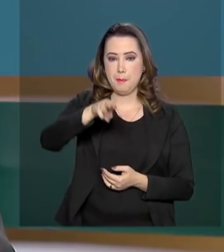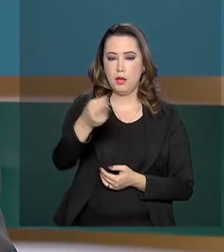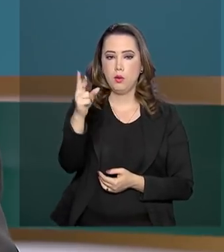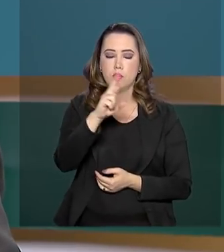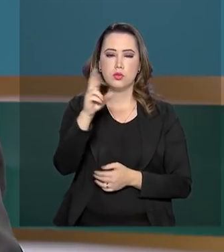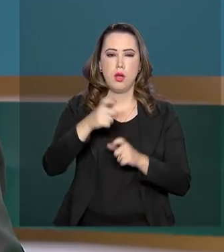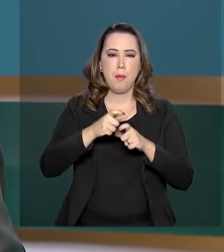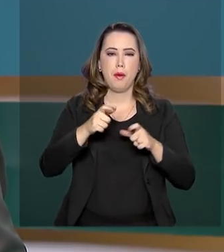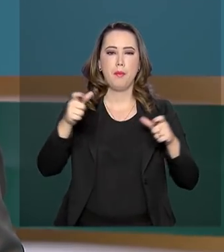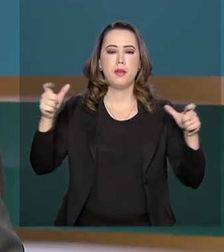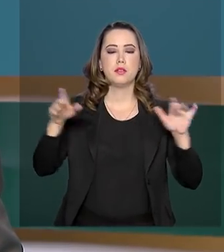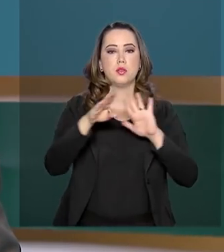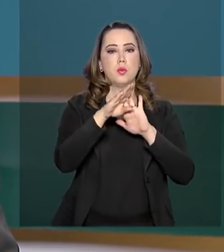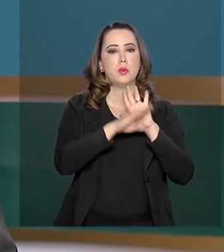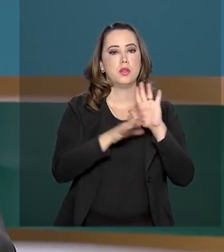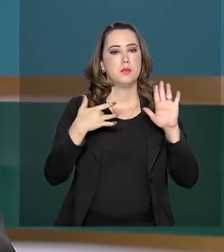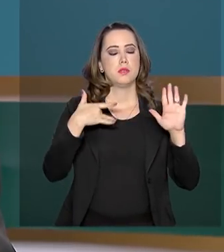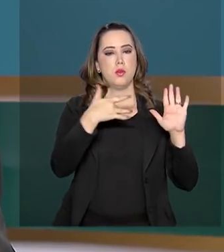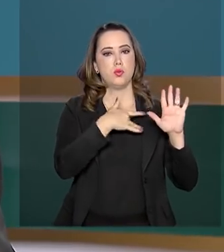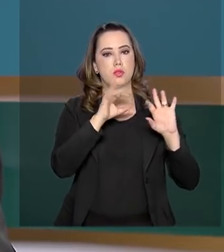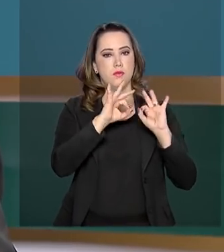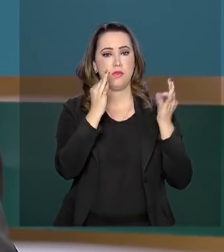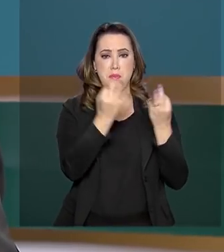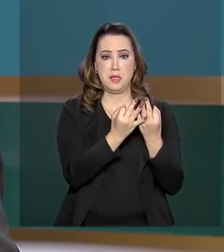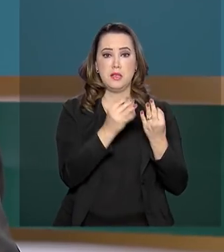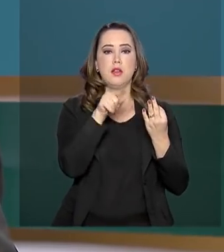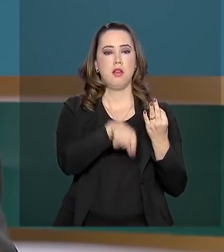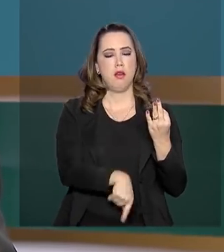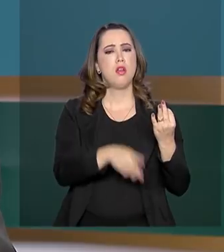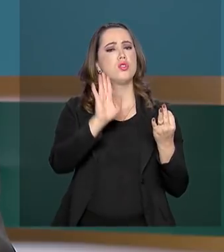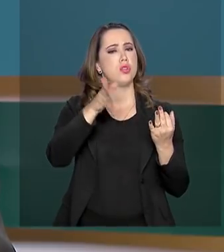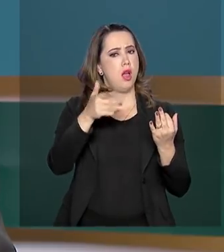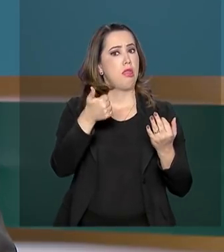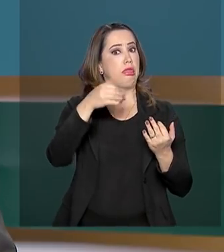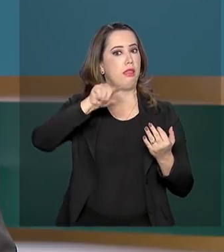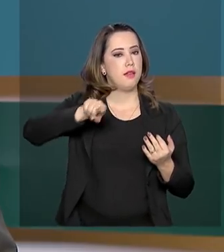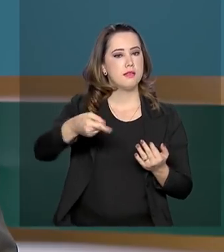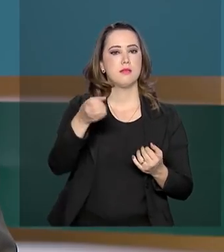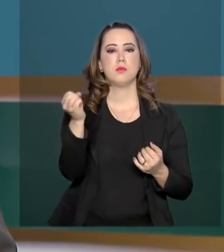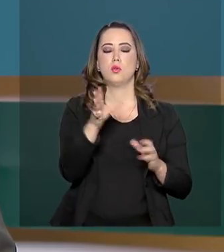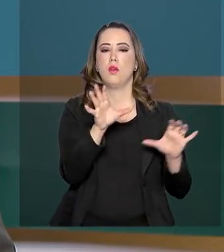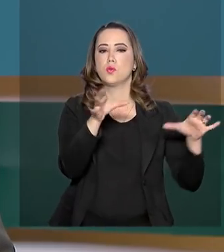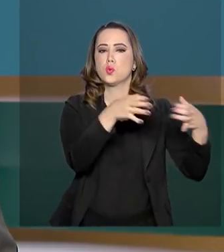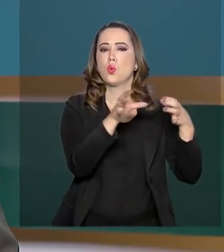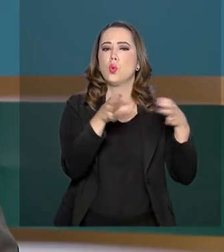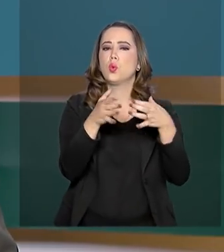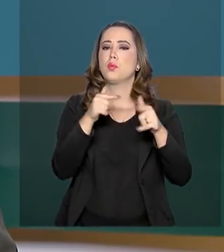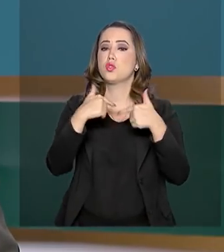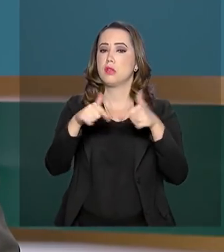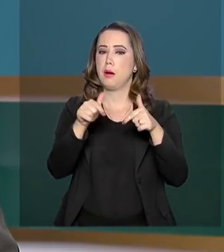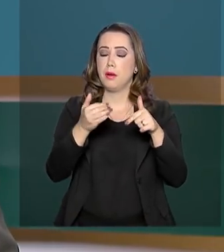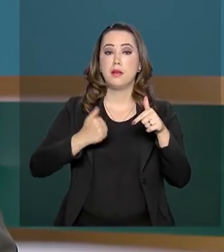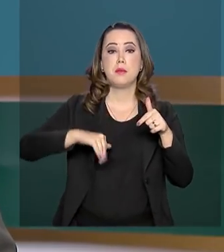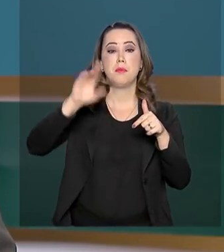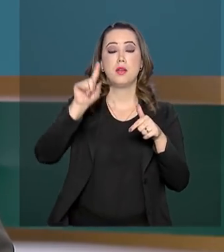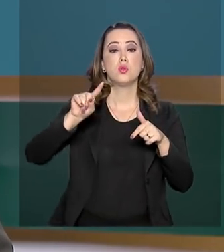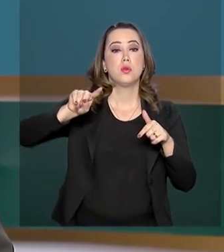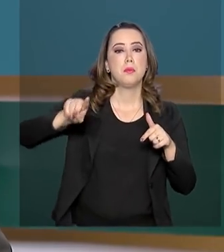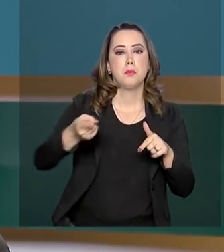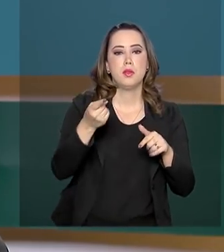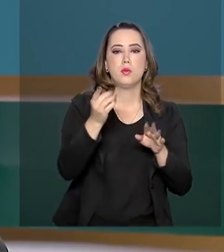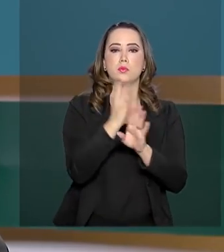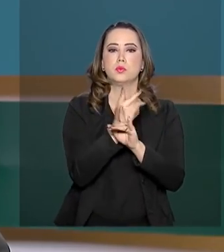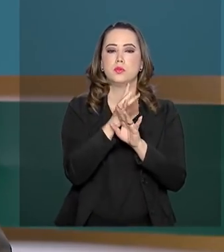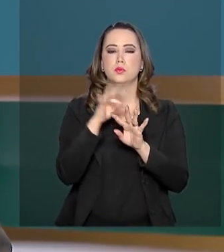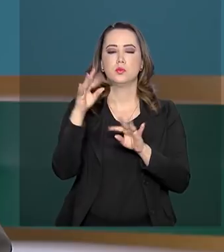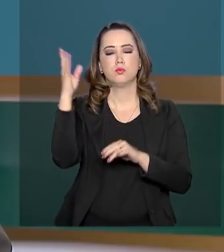ampliação do Programa Saúde da Família. Serão credenciadas 10 mil novas equipes e serviços em mais de mil municípios em todo